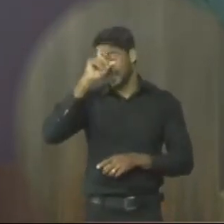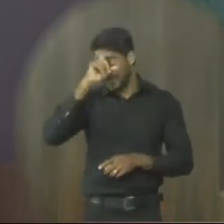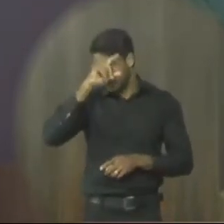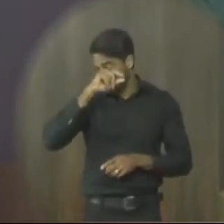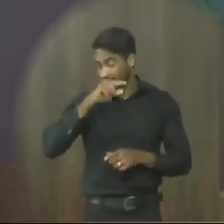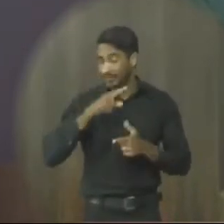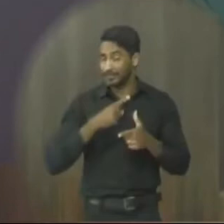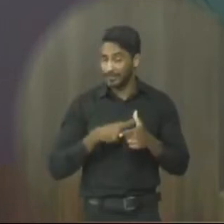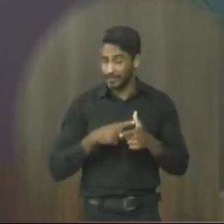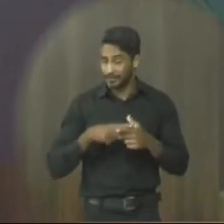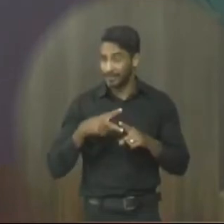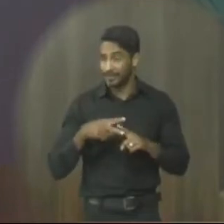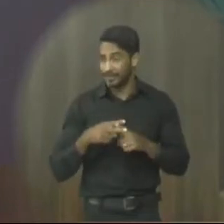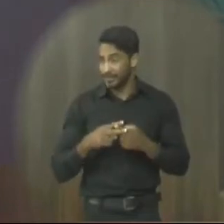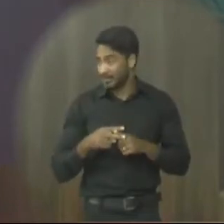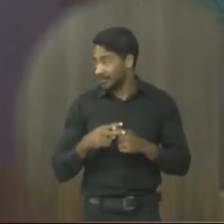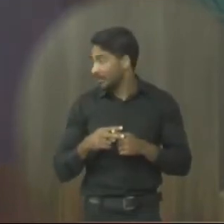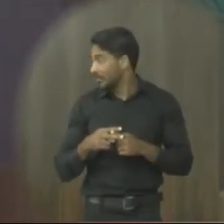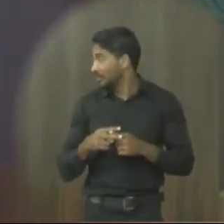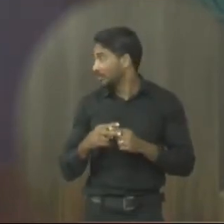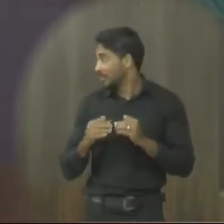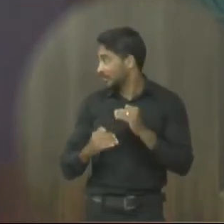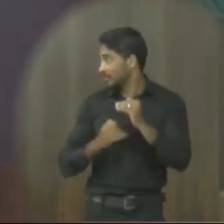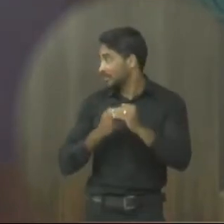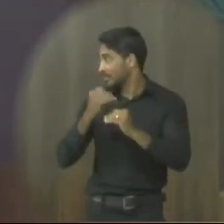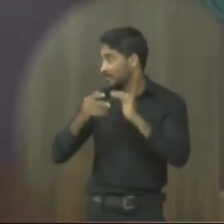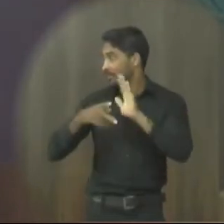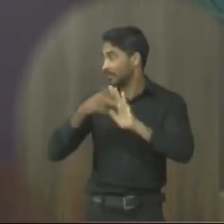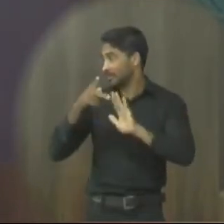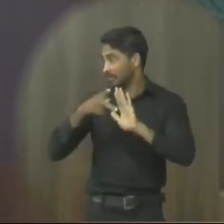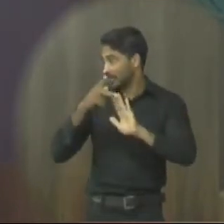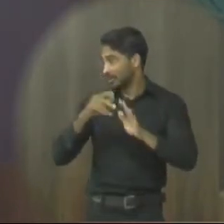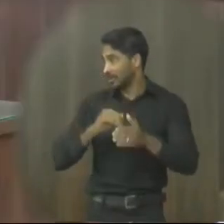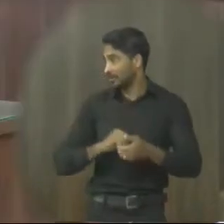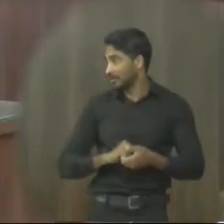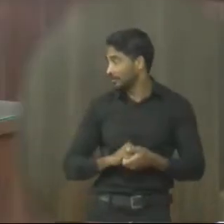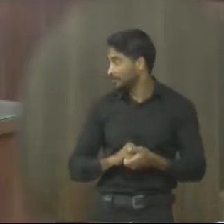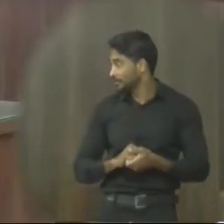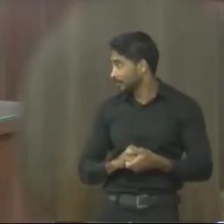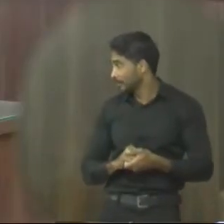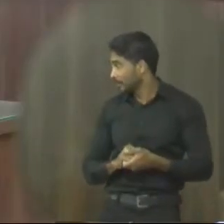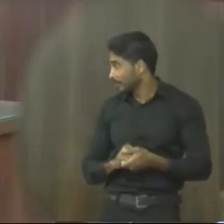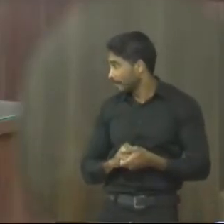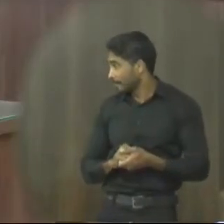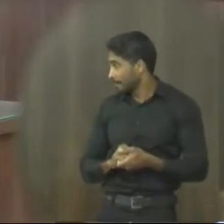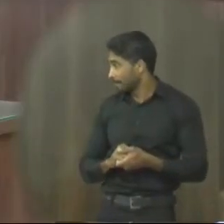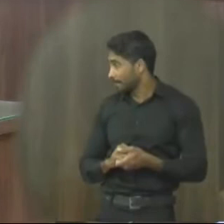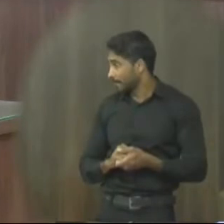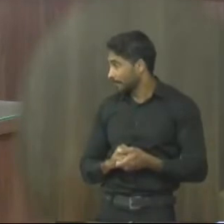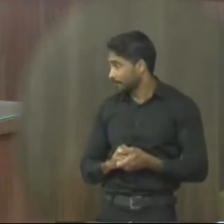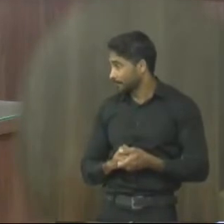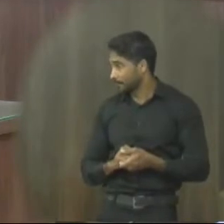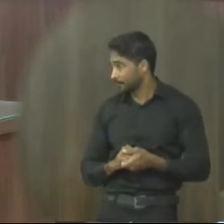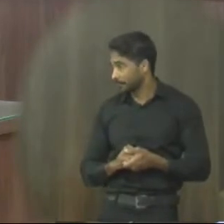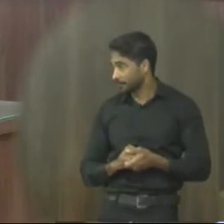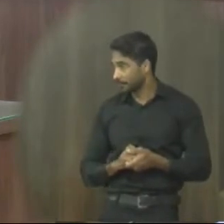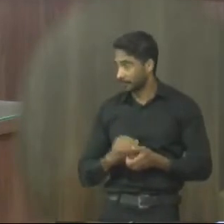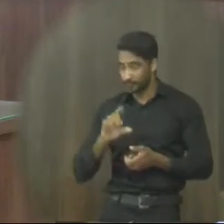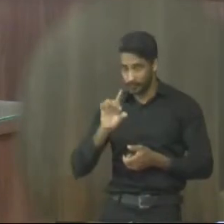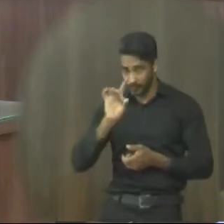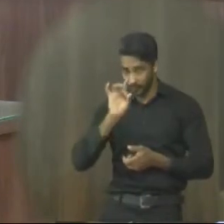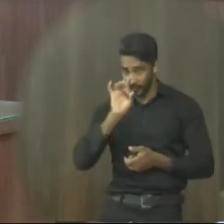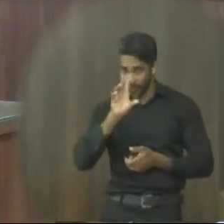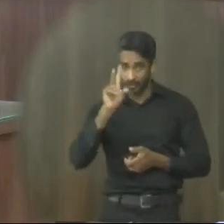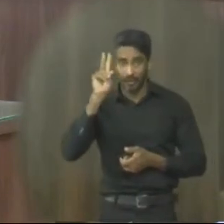solução. Mas estamos desenvolvendo o projeto já. Por aí, presidente. Só para dar uma informação. É. Só lembrando